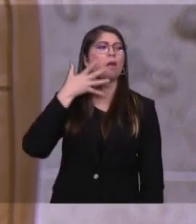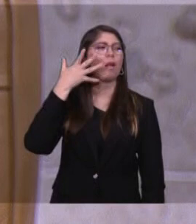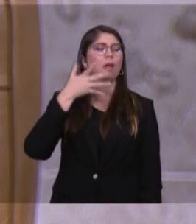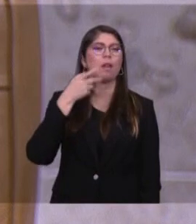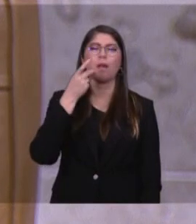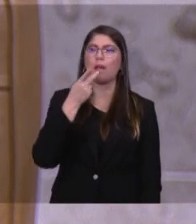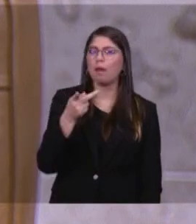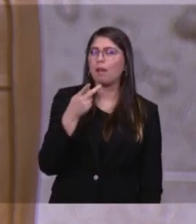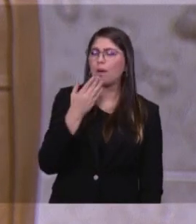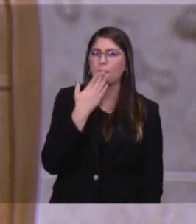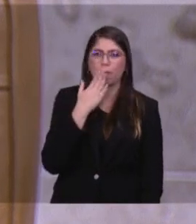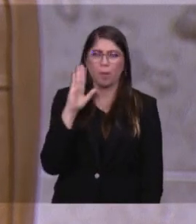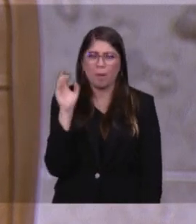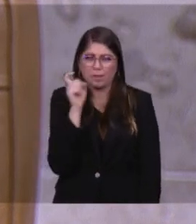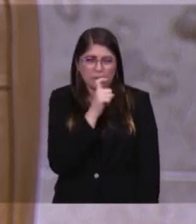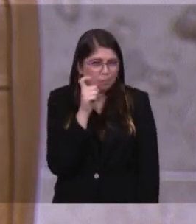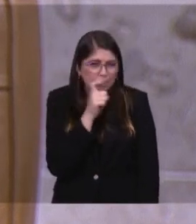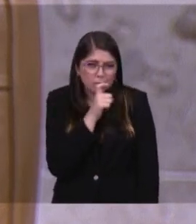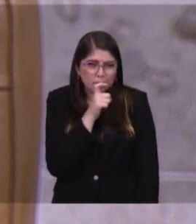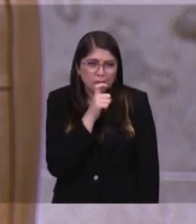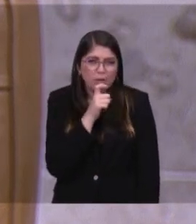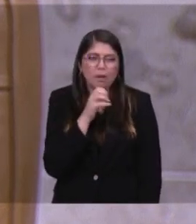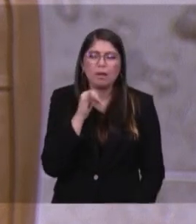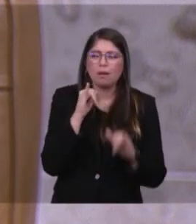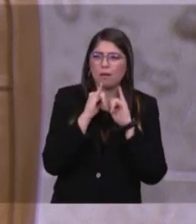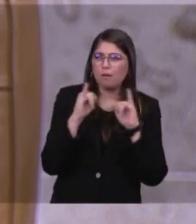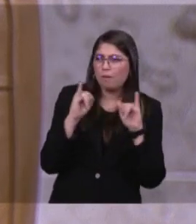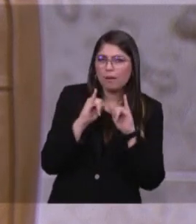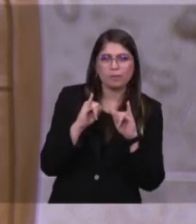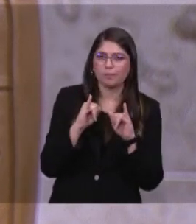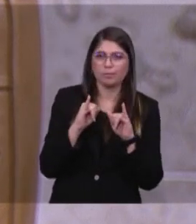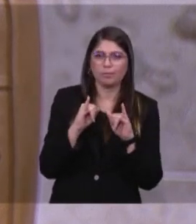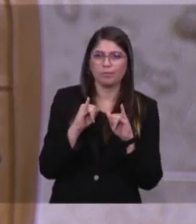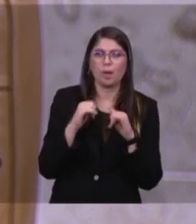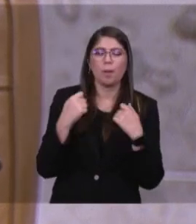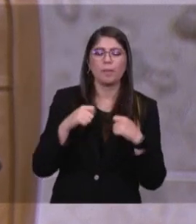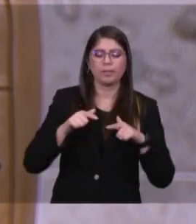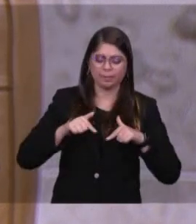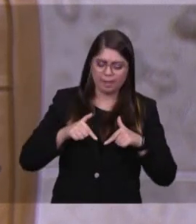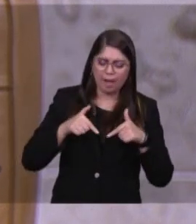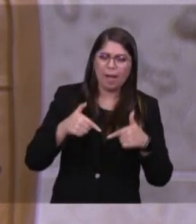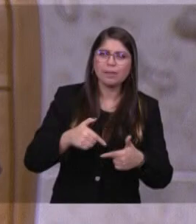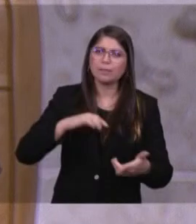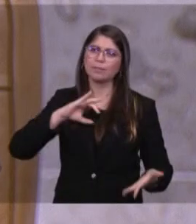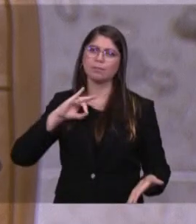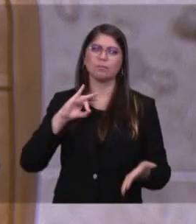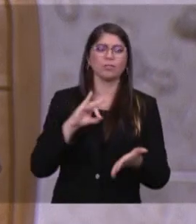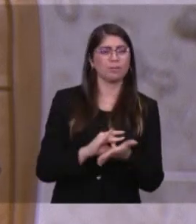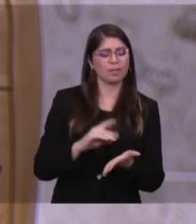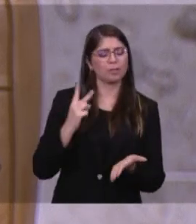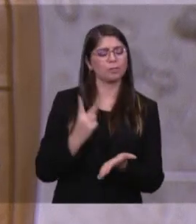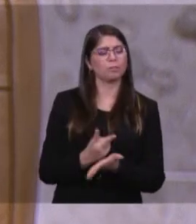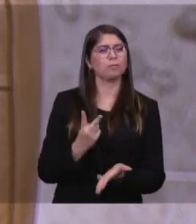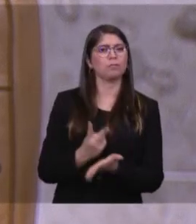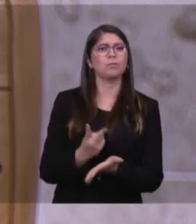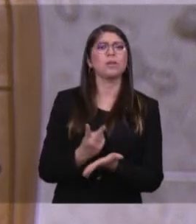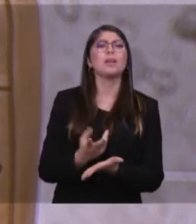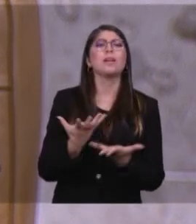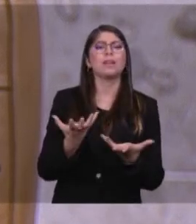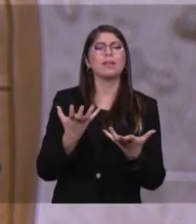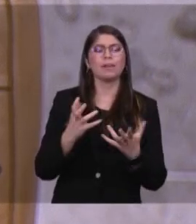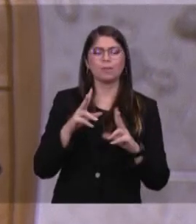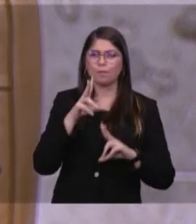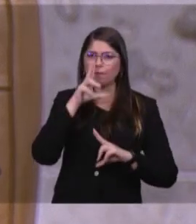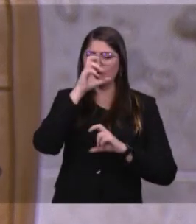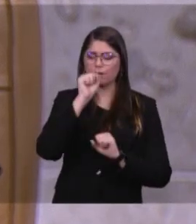promessas mentirosas, declarações inofensivas. Ações afirmativas contínuas na busca do fortalecimento